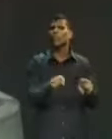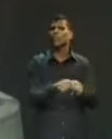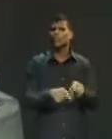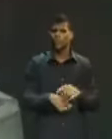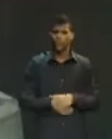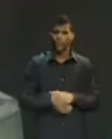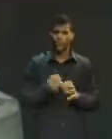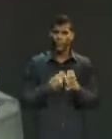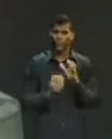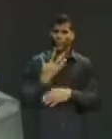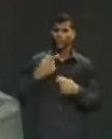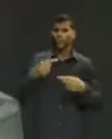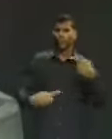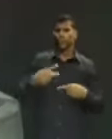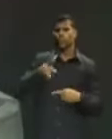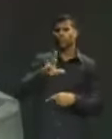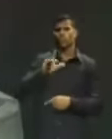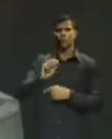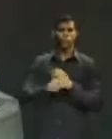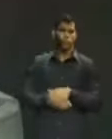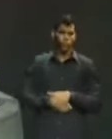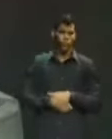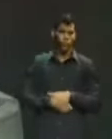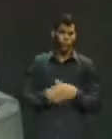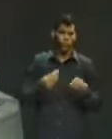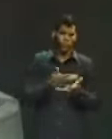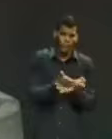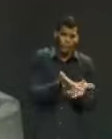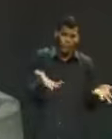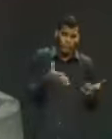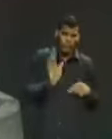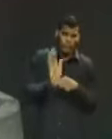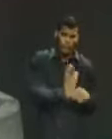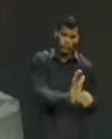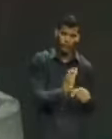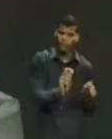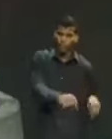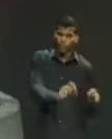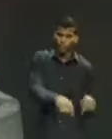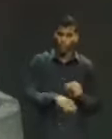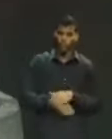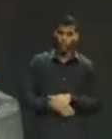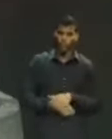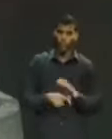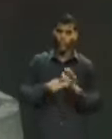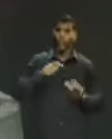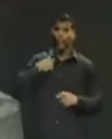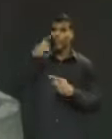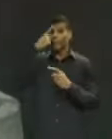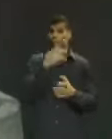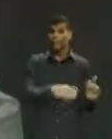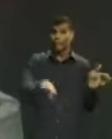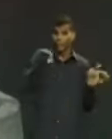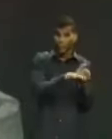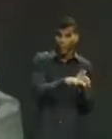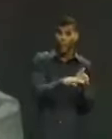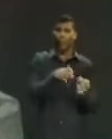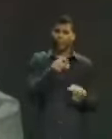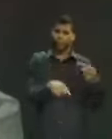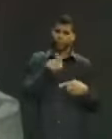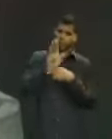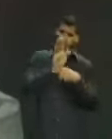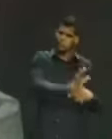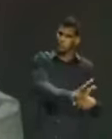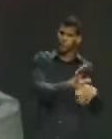políticas públicas potentes, compreensivas, universais e que cheguem antes da violência ser instalada.